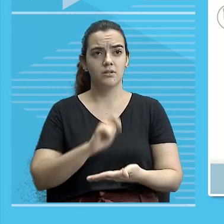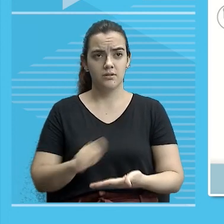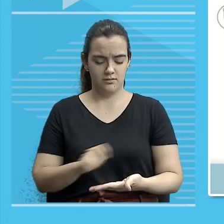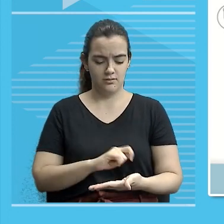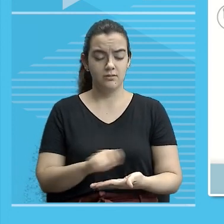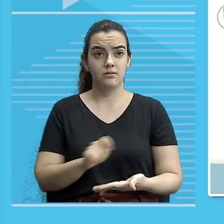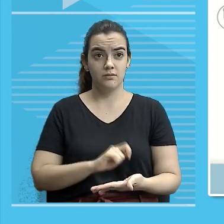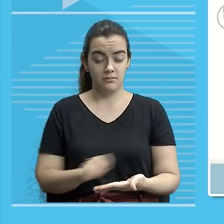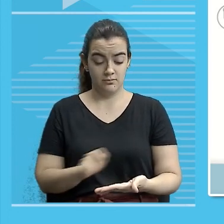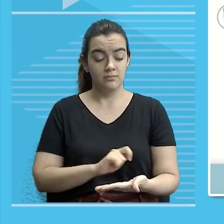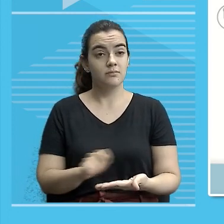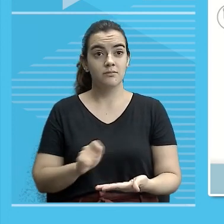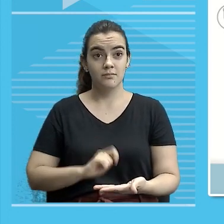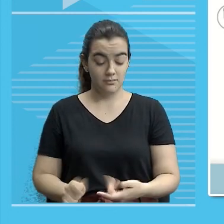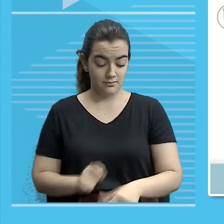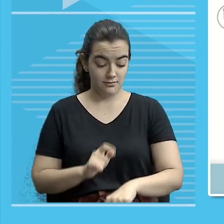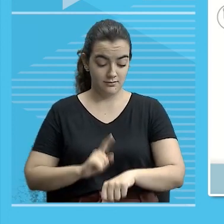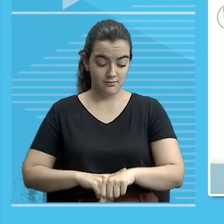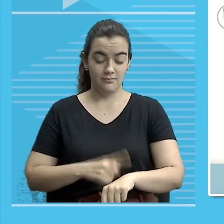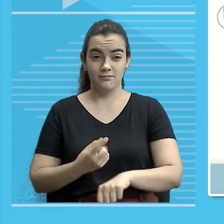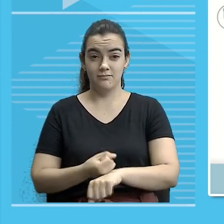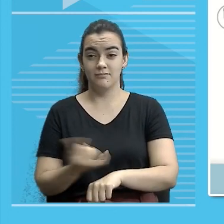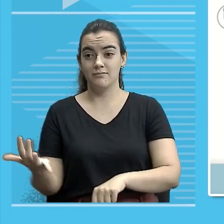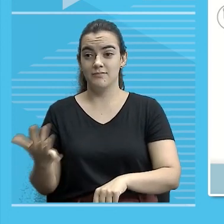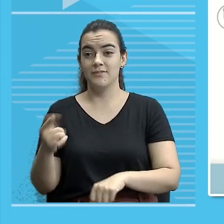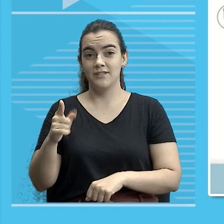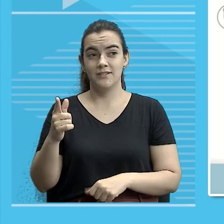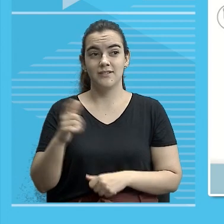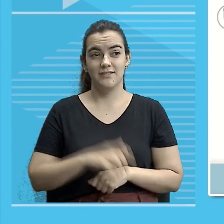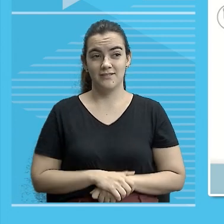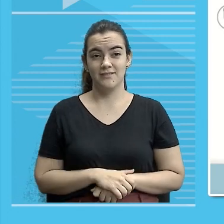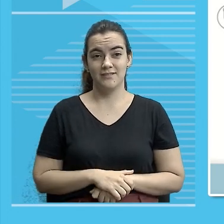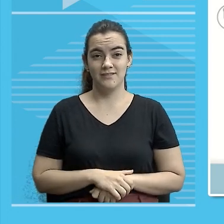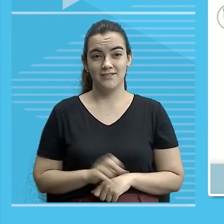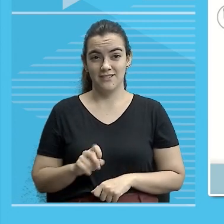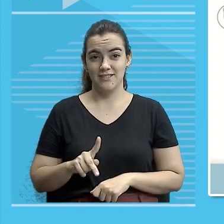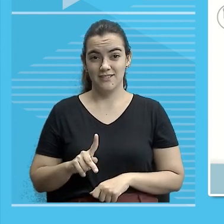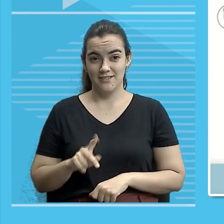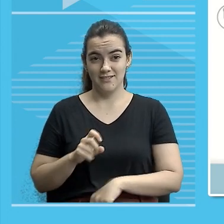20 vezes os 14 princípios